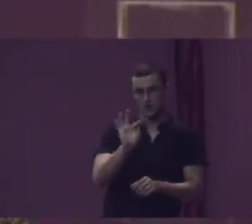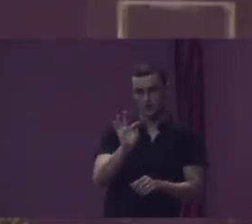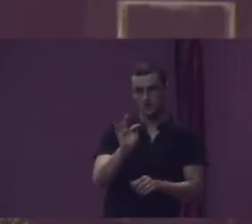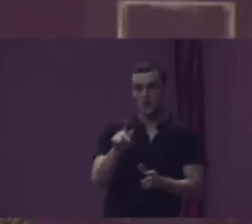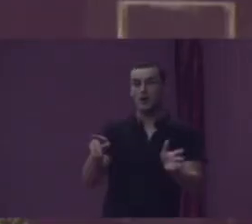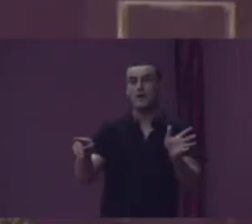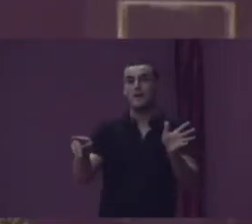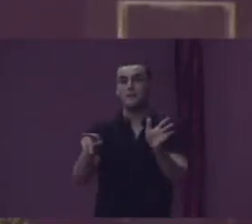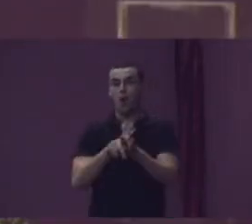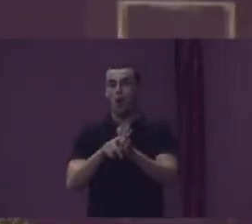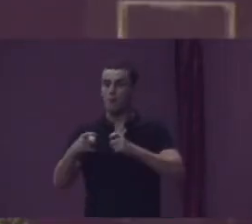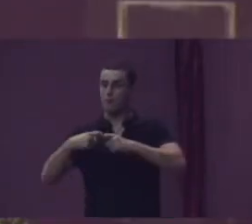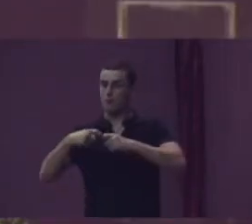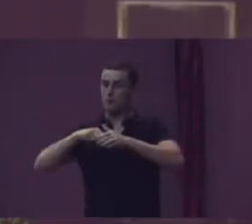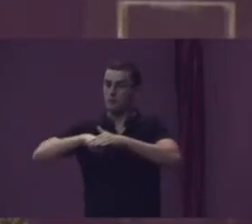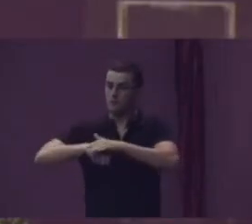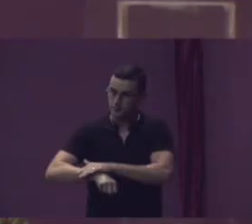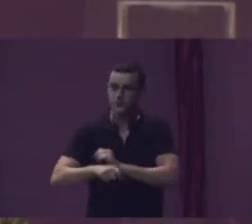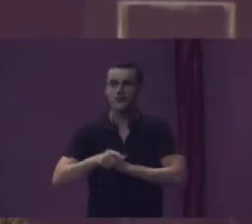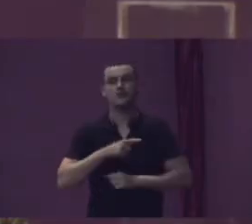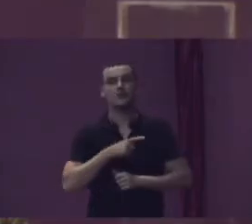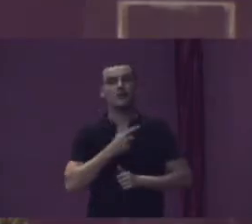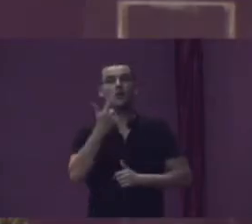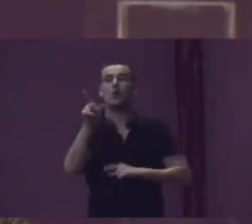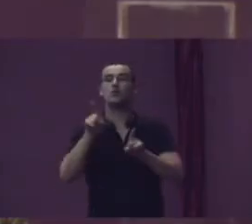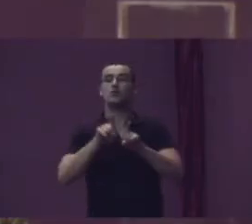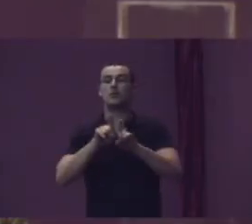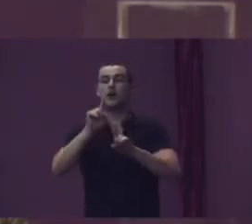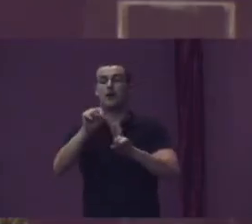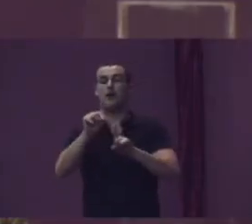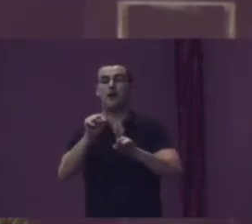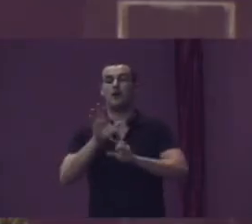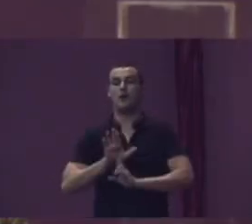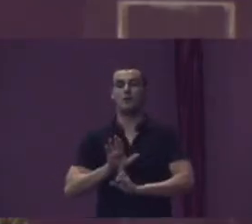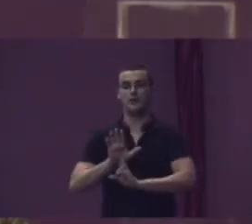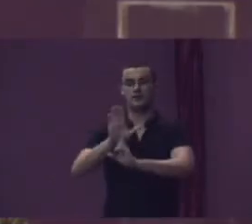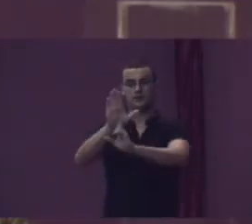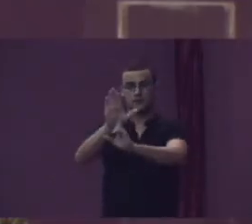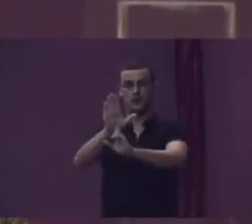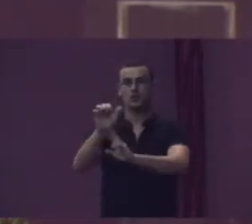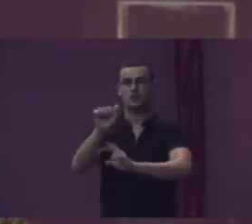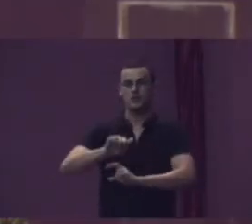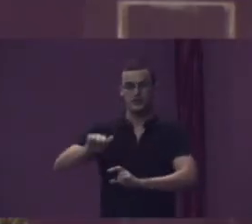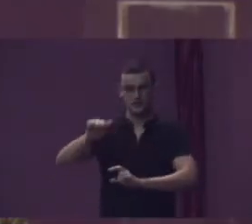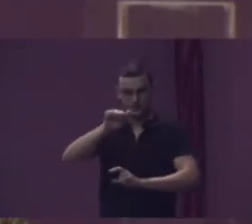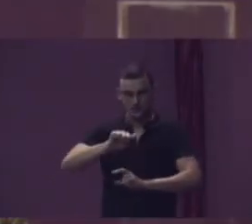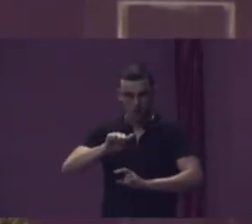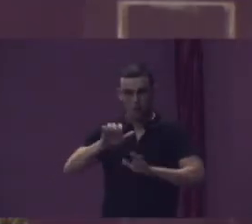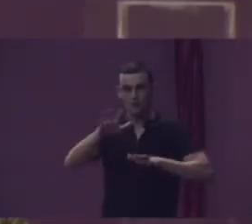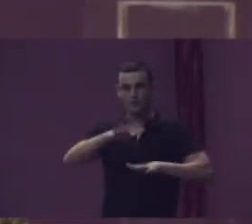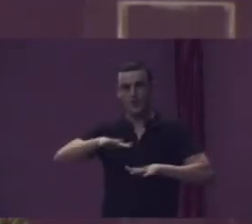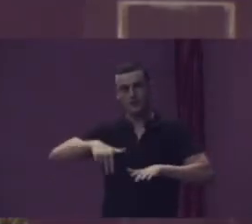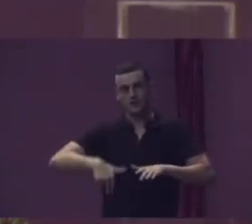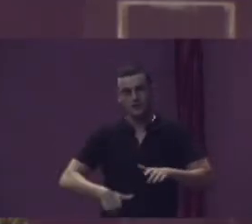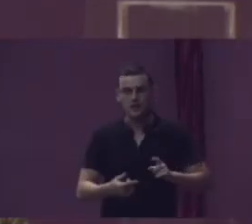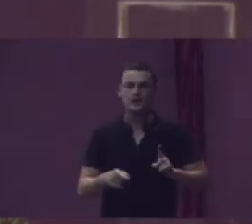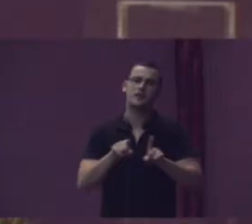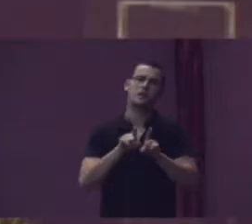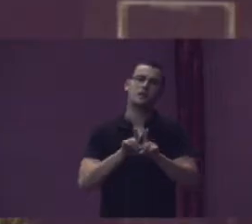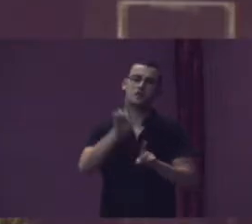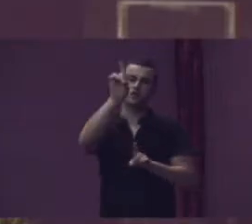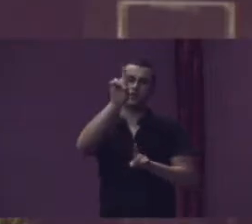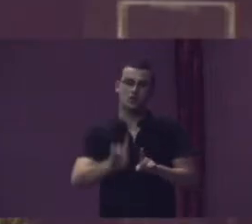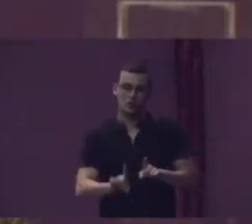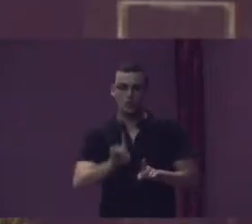obstetrícia, aqueles que respondem publicamente pelas associações de classe nas questões da cesariana, diretores de